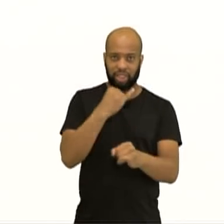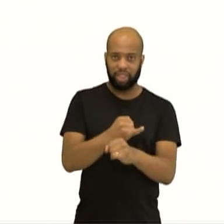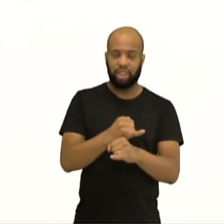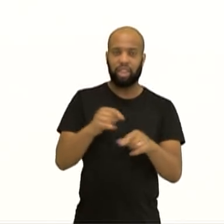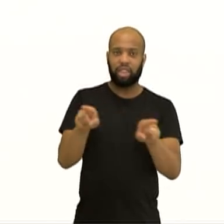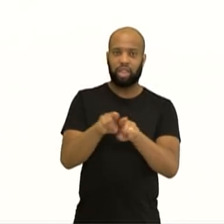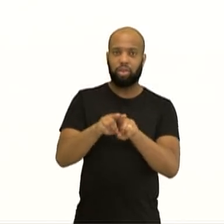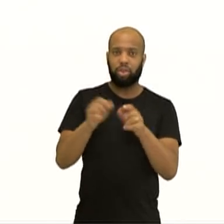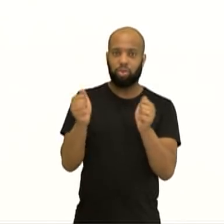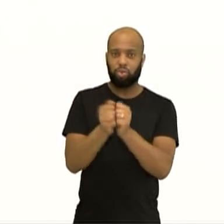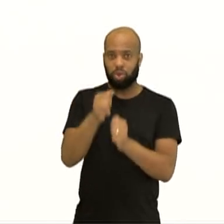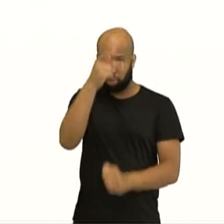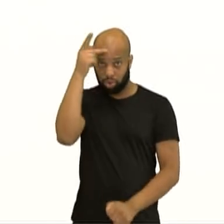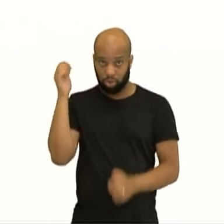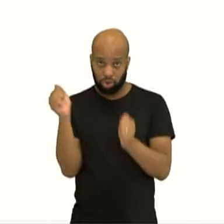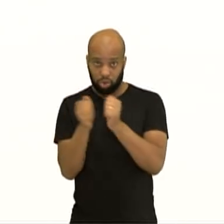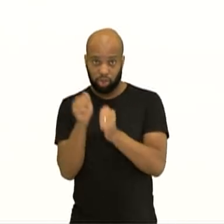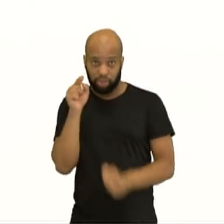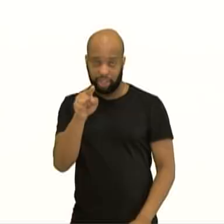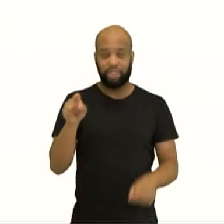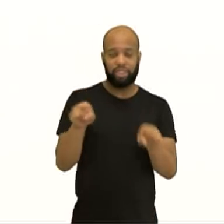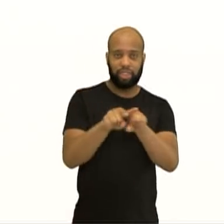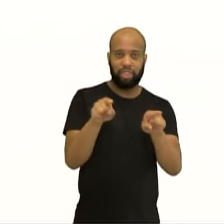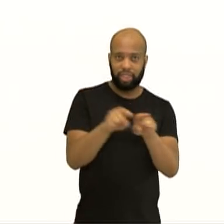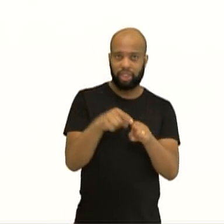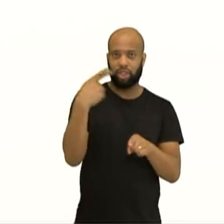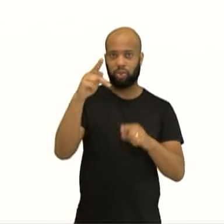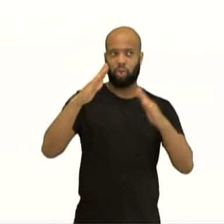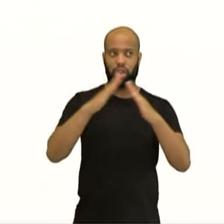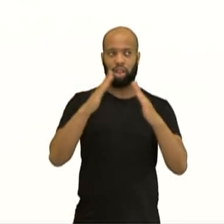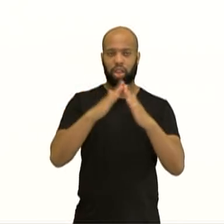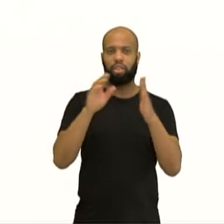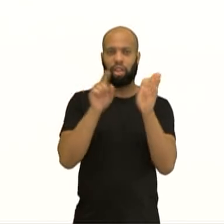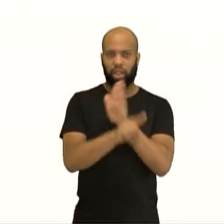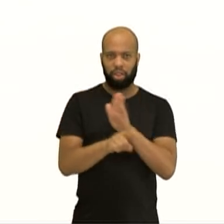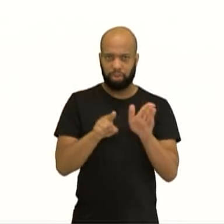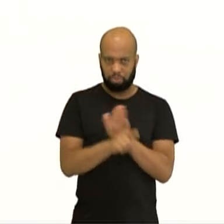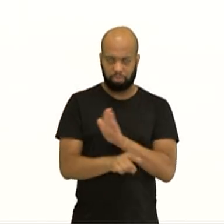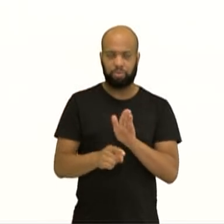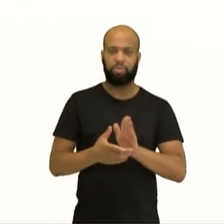ou com alguém que esteja perto de você, né? Pesquise lá.